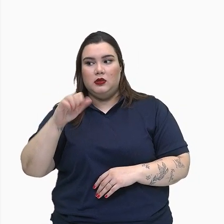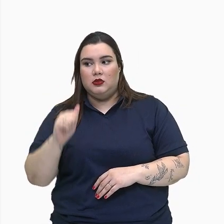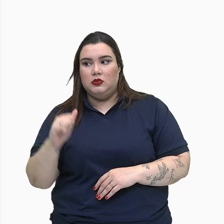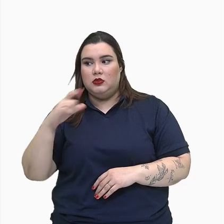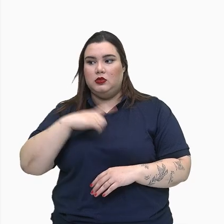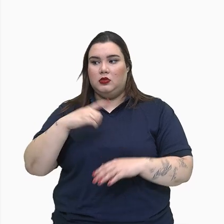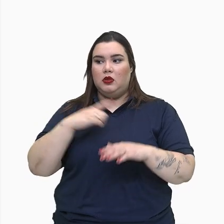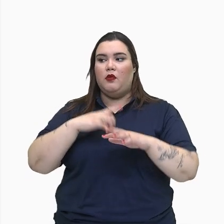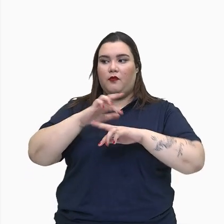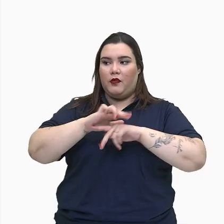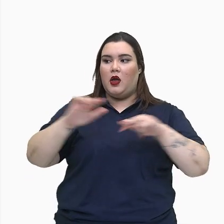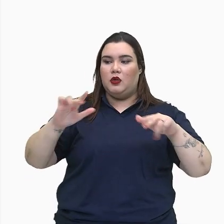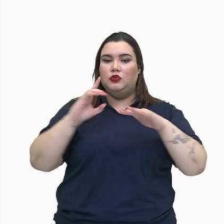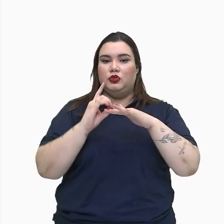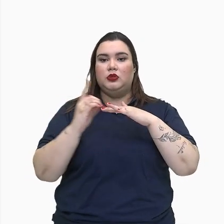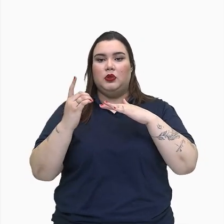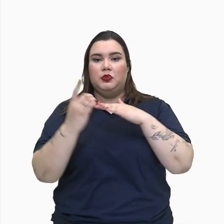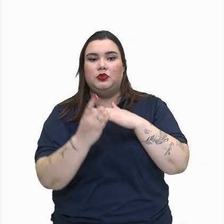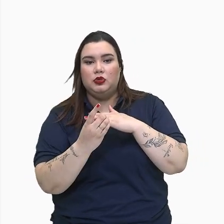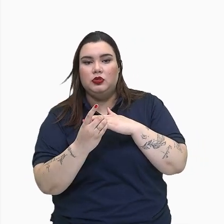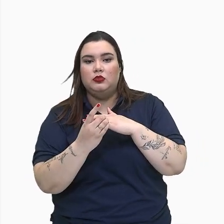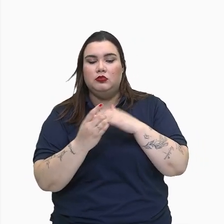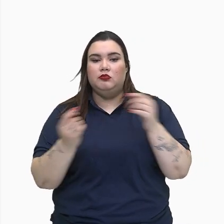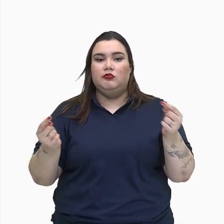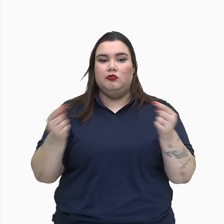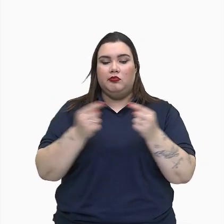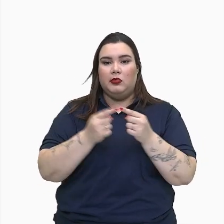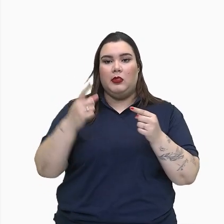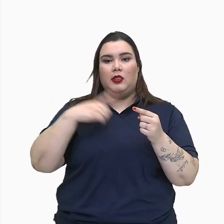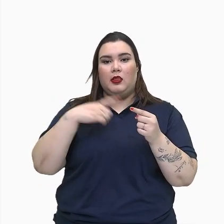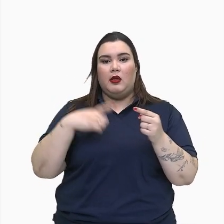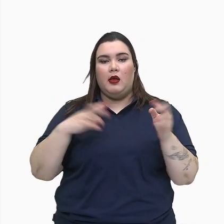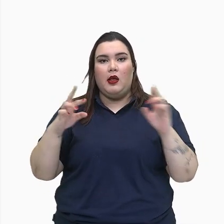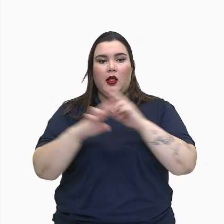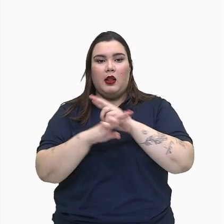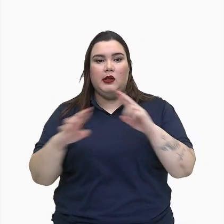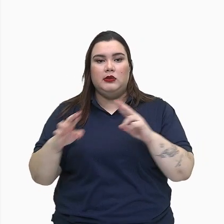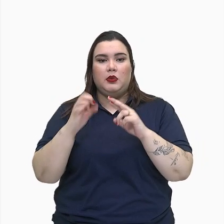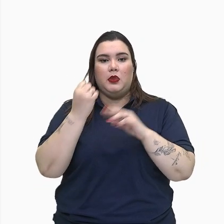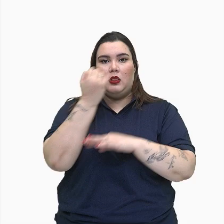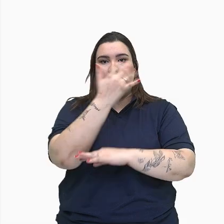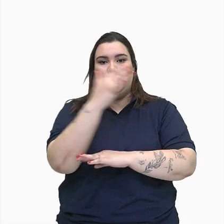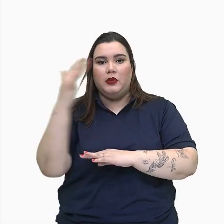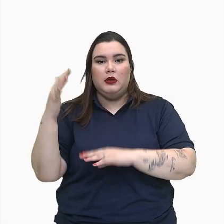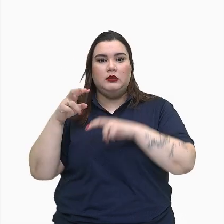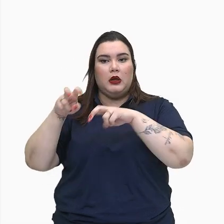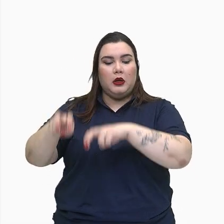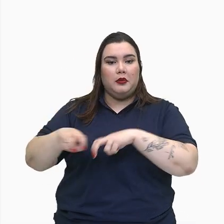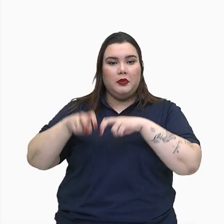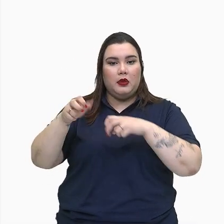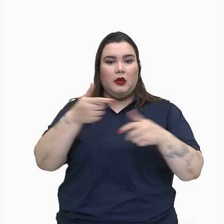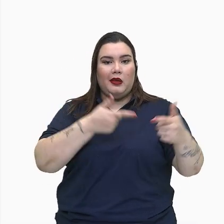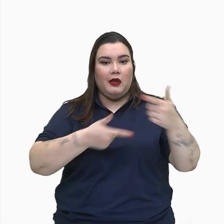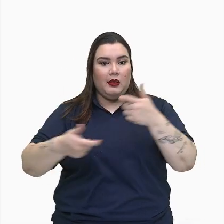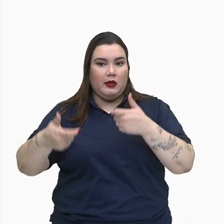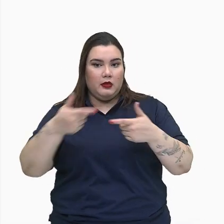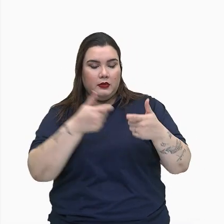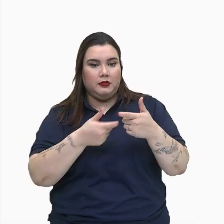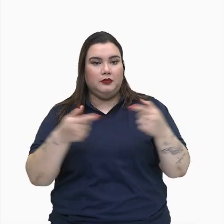agricultura e guerra. Então lembra que uma religião politeísta é uma religião que admite a existência